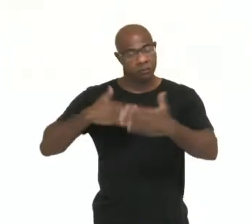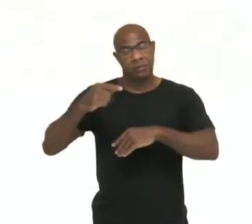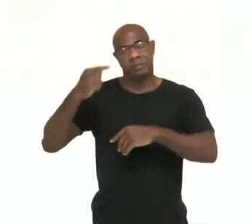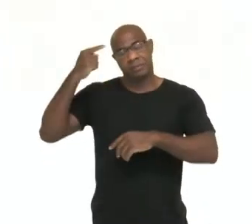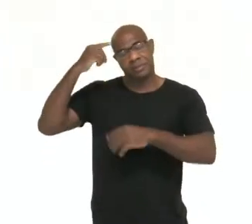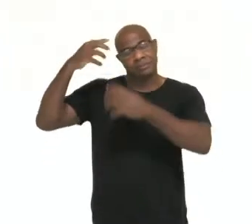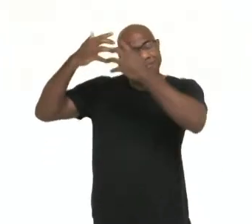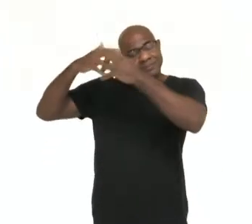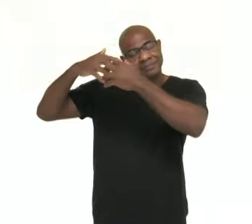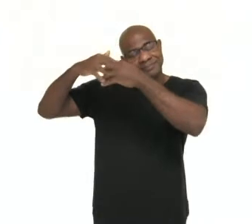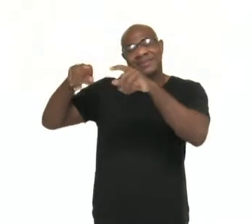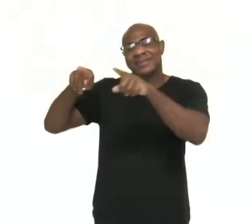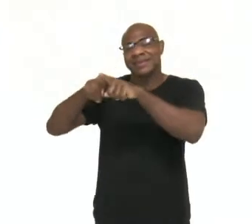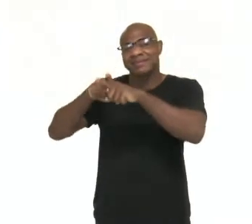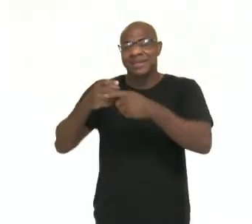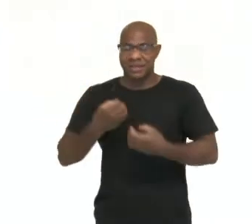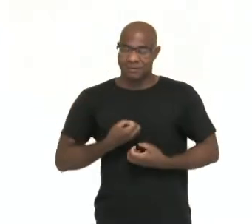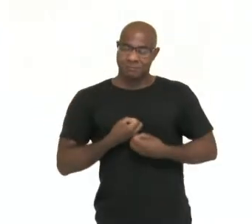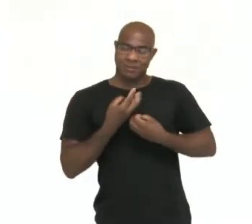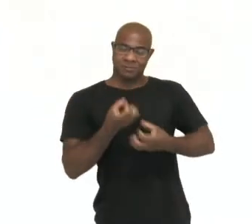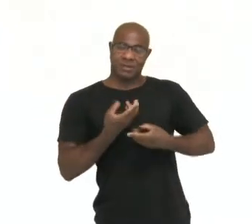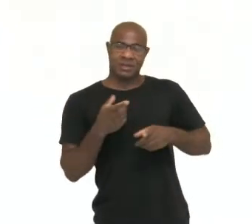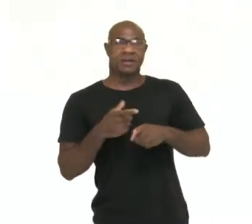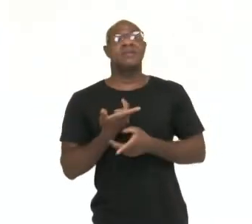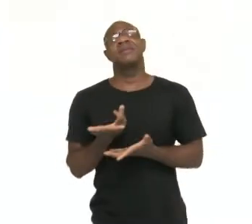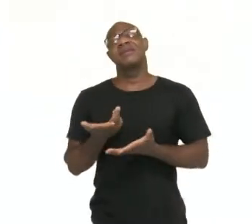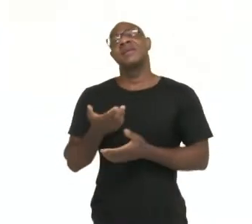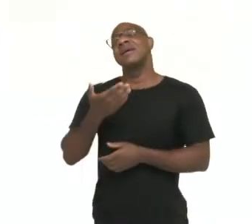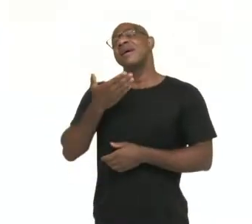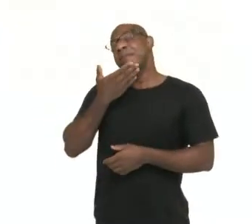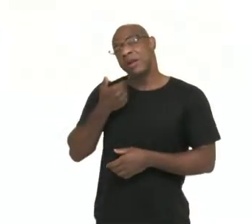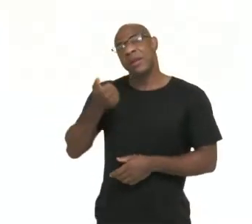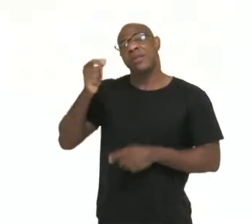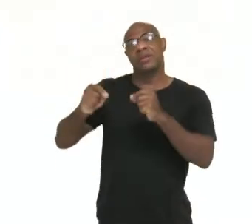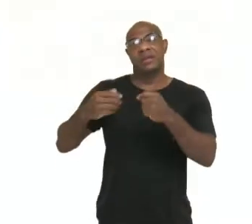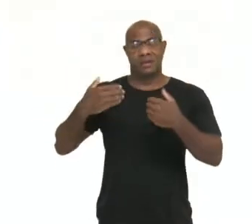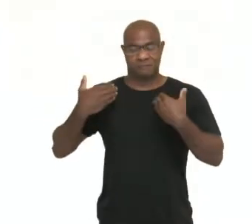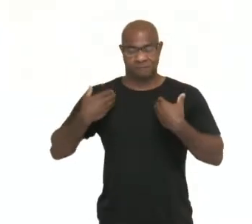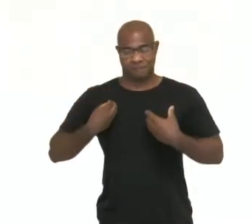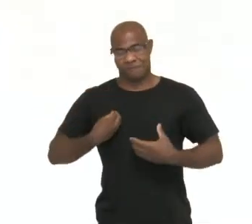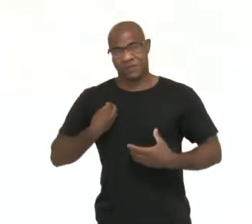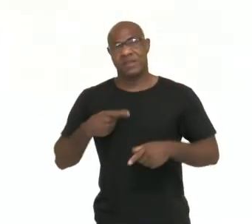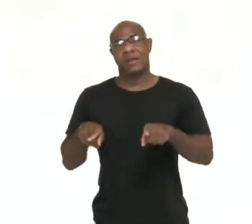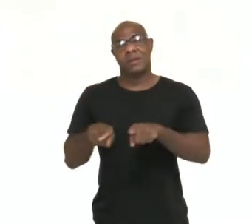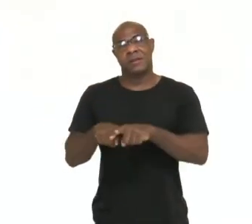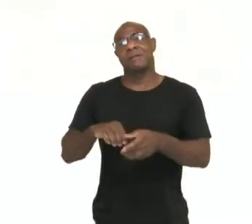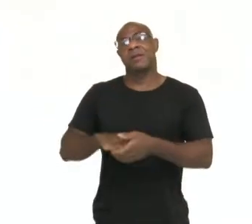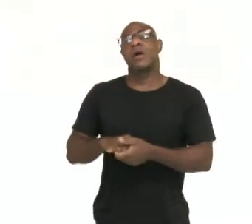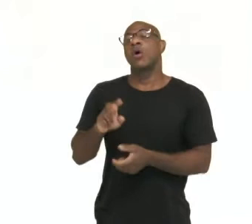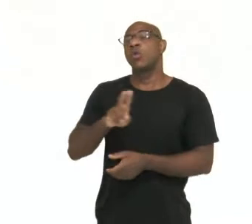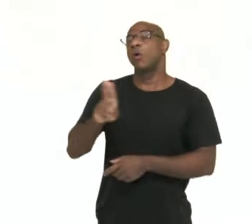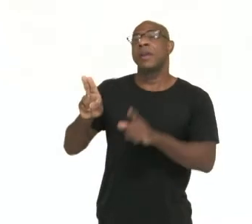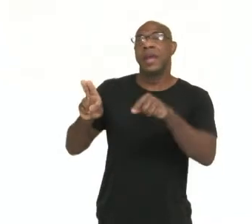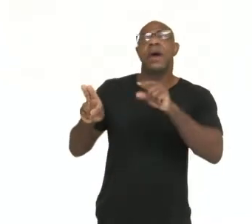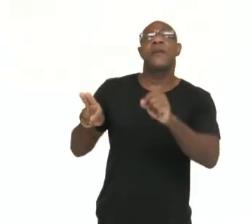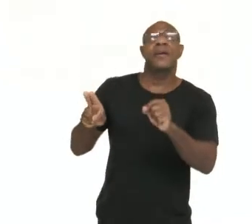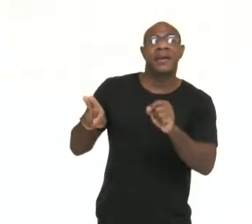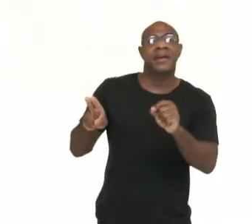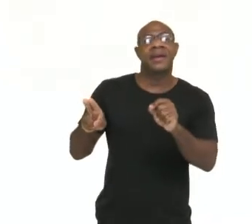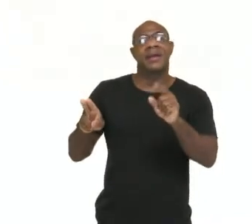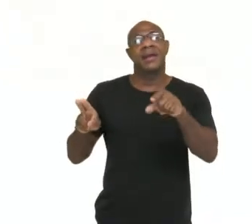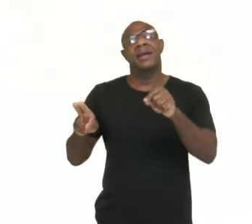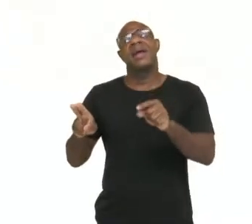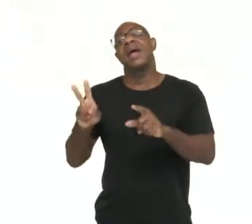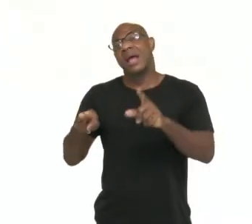raciocínio, expressão, melhorando o relacionamento entre as pessoas envolvidas. O nome dela é